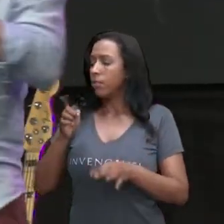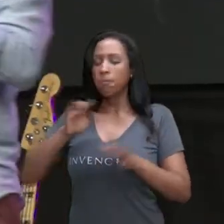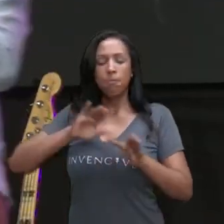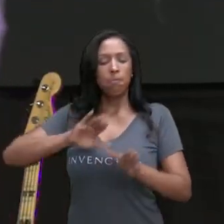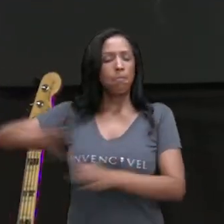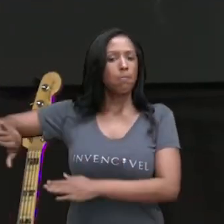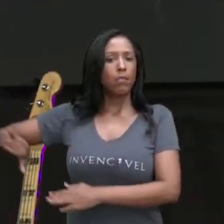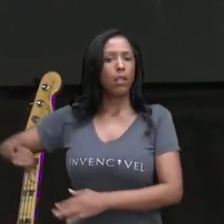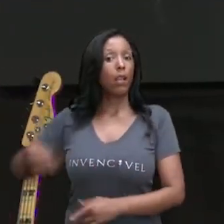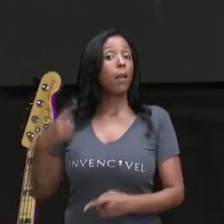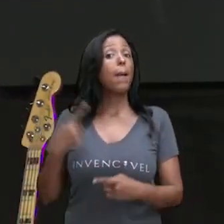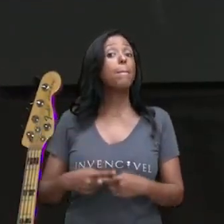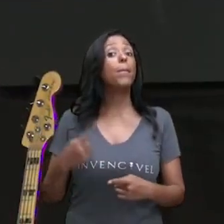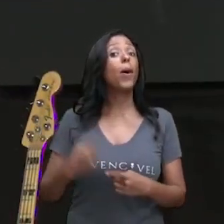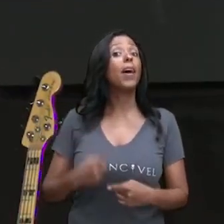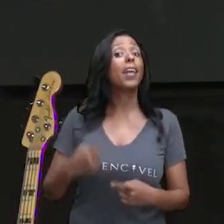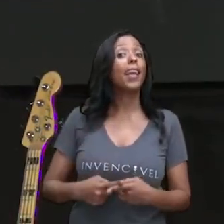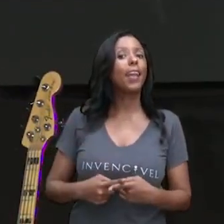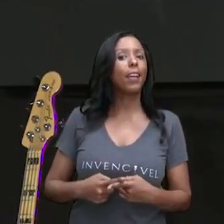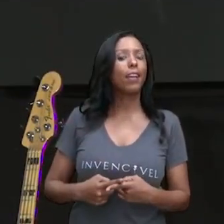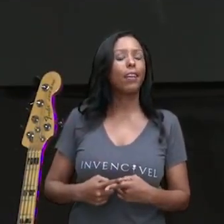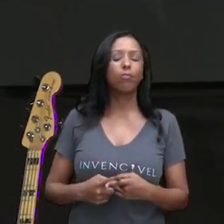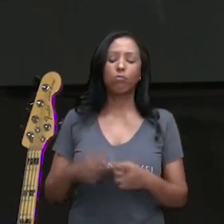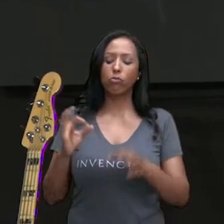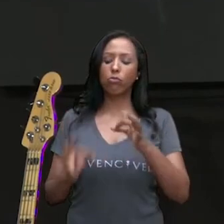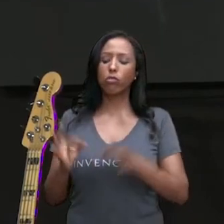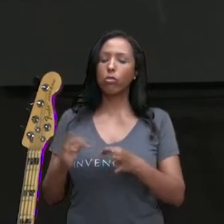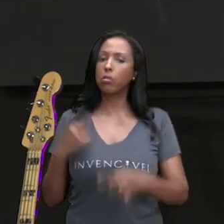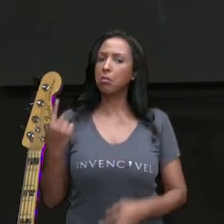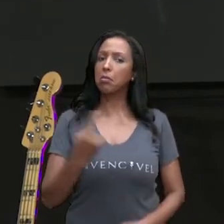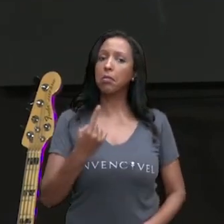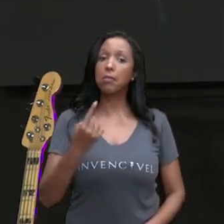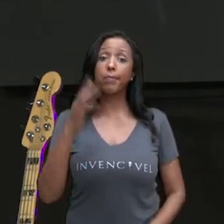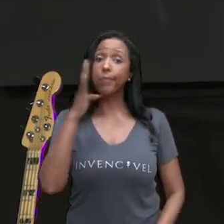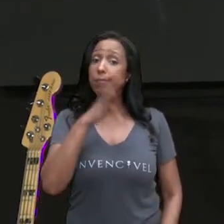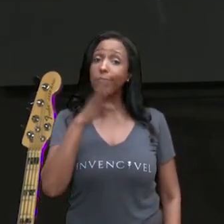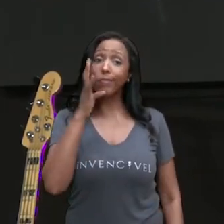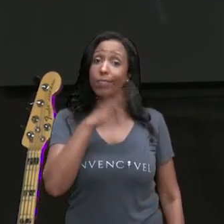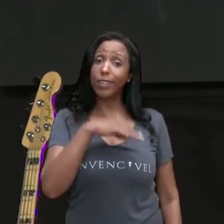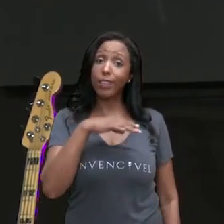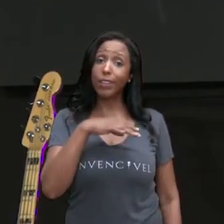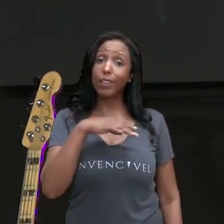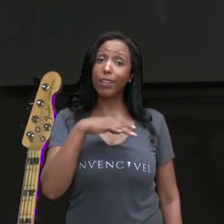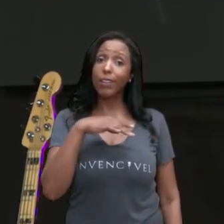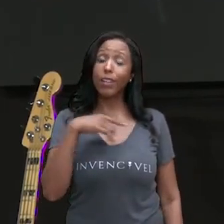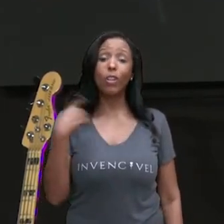Sabe por quê? Porque a nossa justiça é falha e a gente não quer a justiça de Deus.